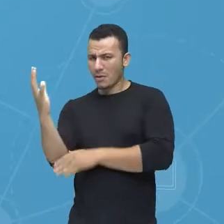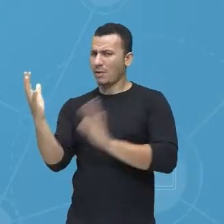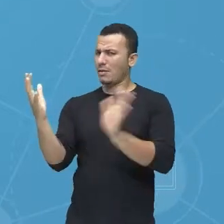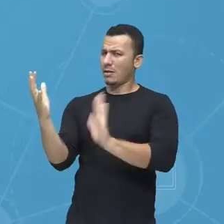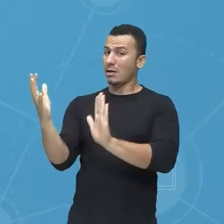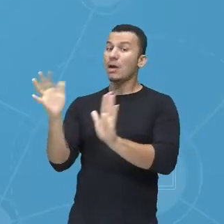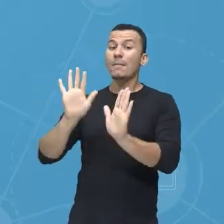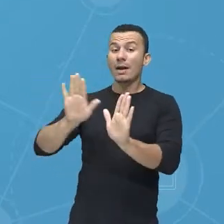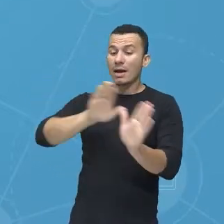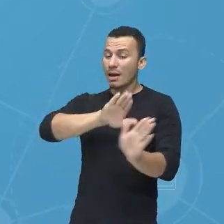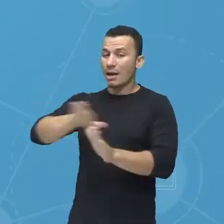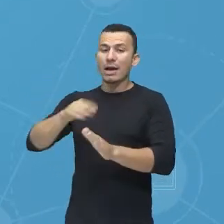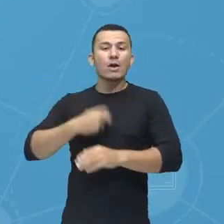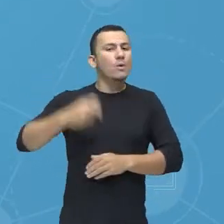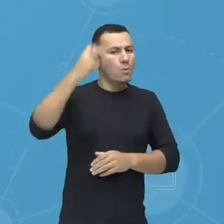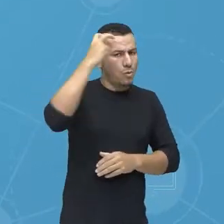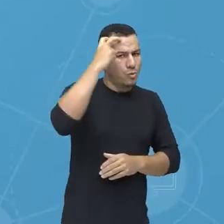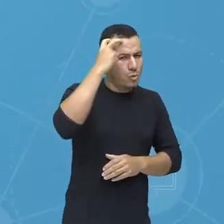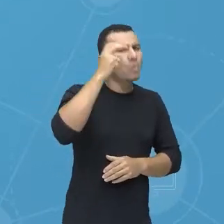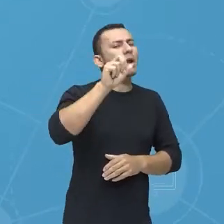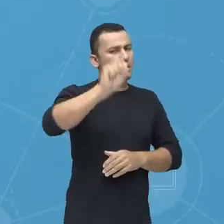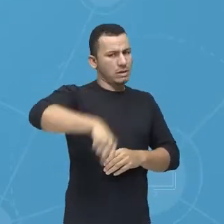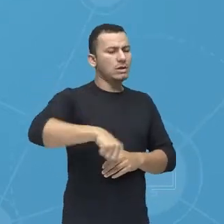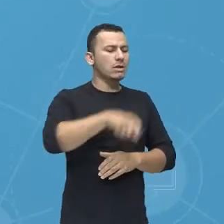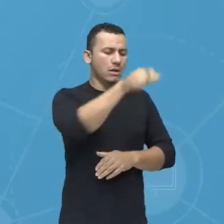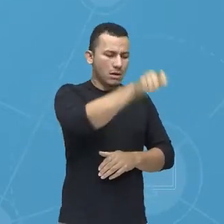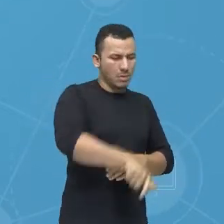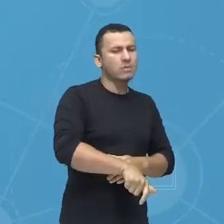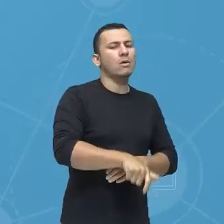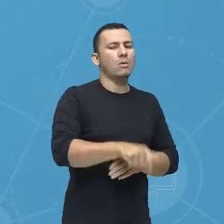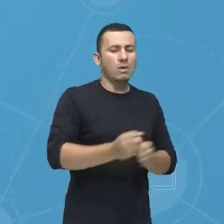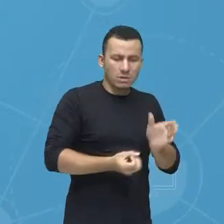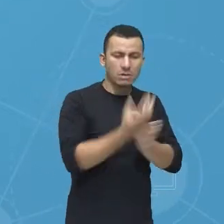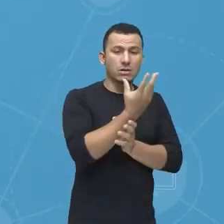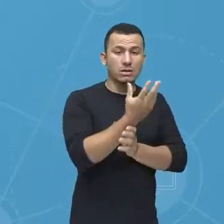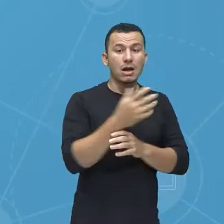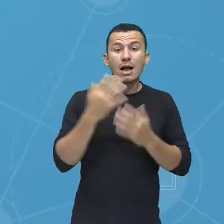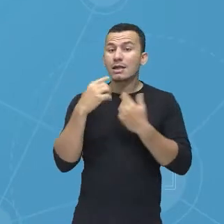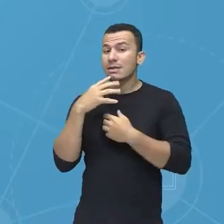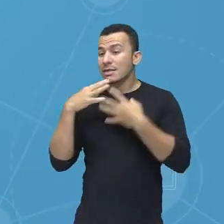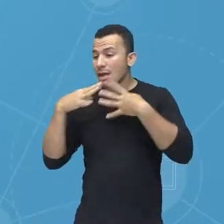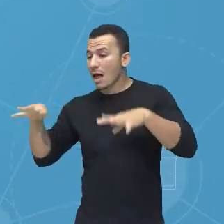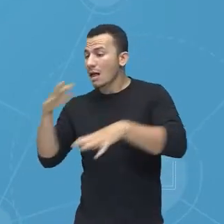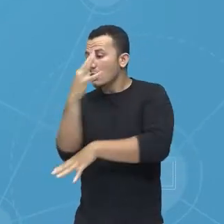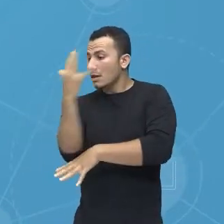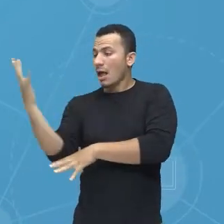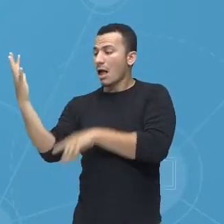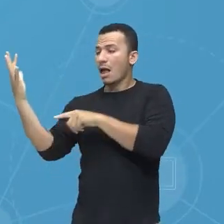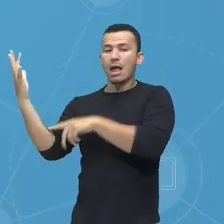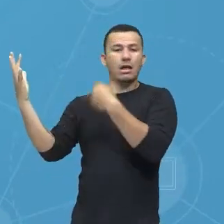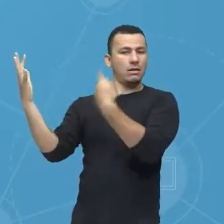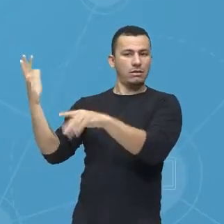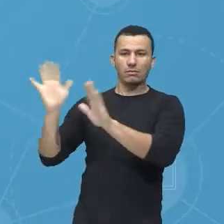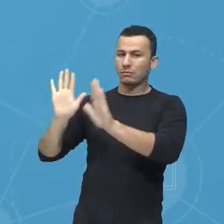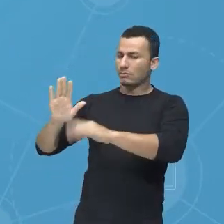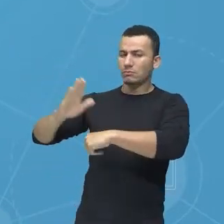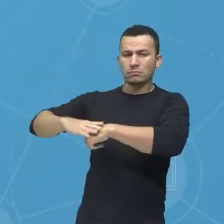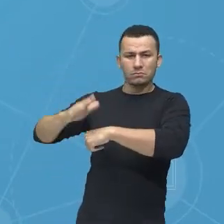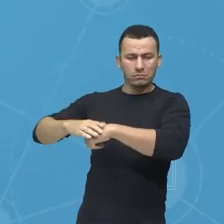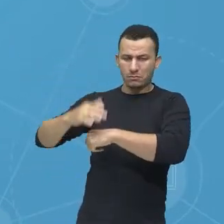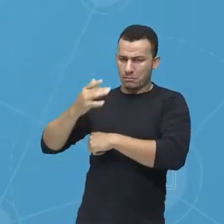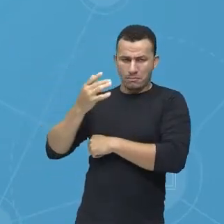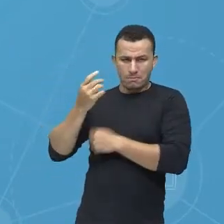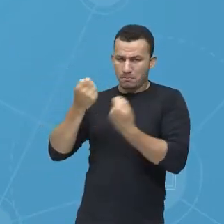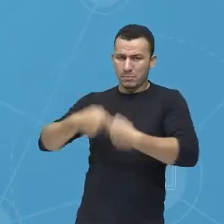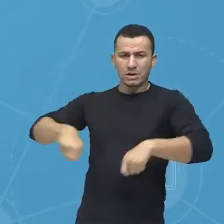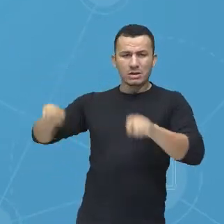é criada pelo ser humano, mas a natureza não. A natureza está aí. A natureza não precisa de